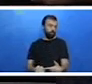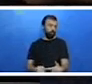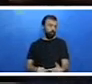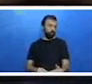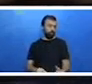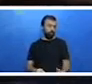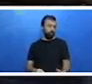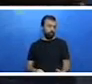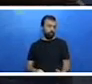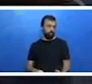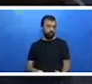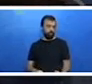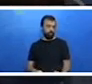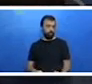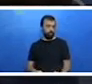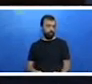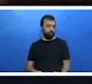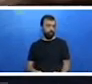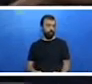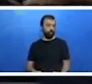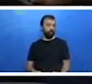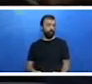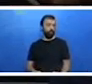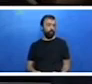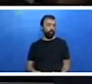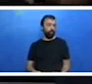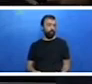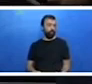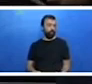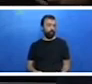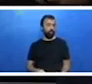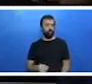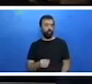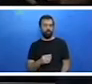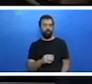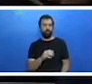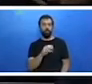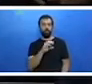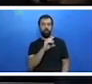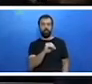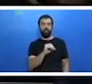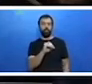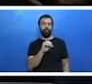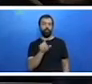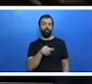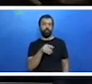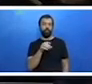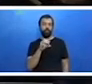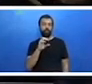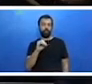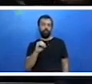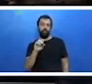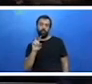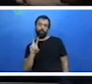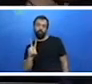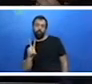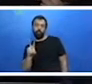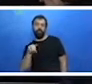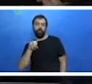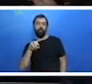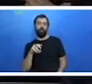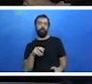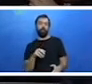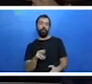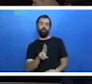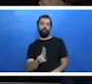também. Então, eu tenho 2/10, 2 centésimos, porque eu tenho 2 casinhas após a vírgula,